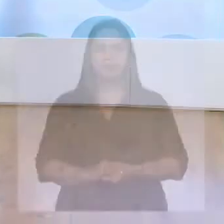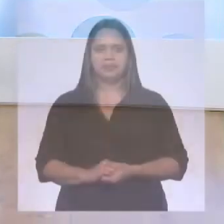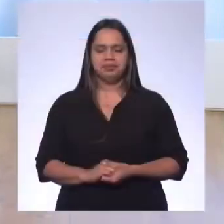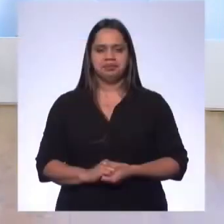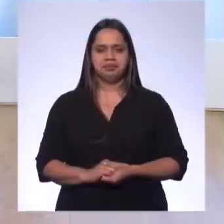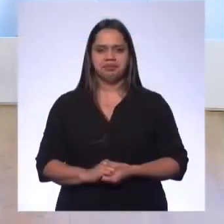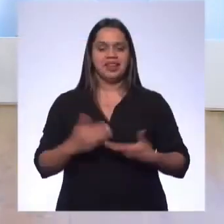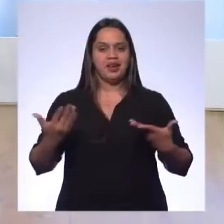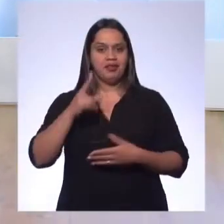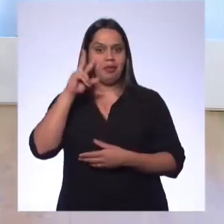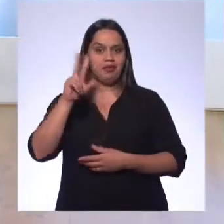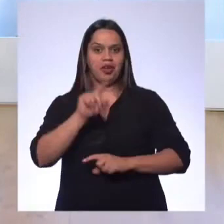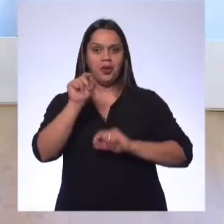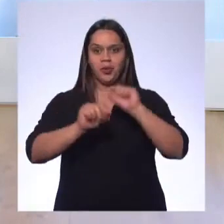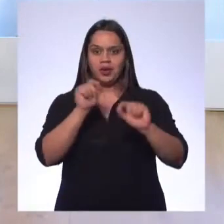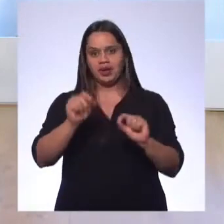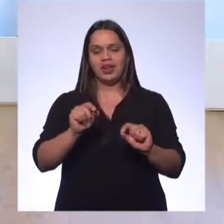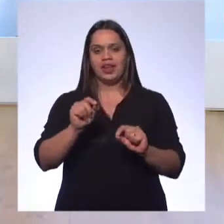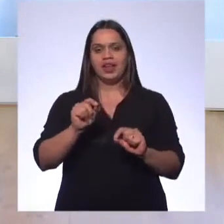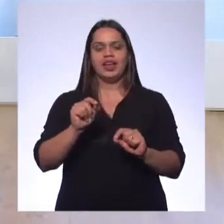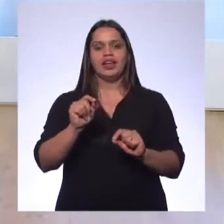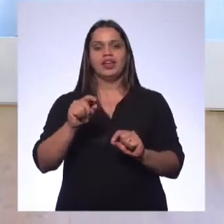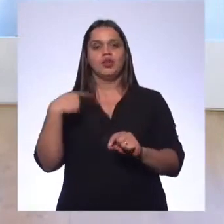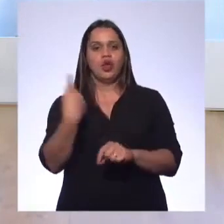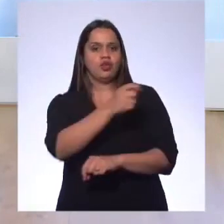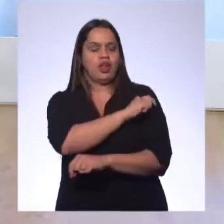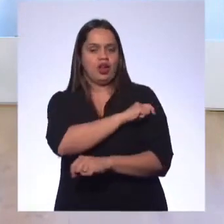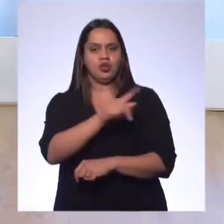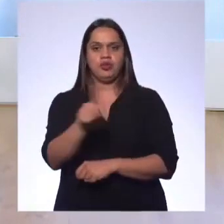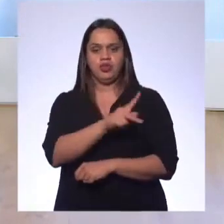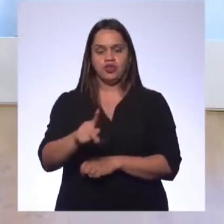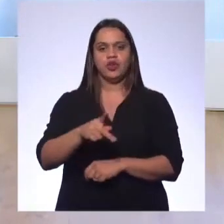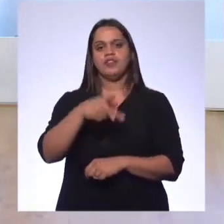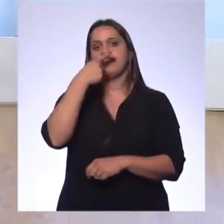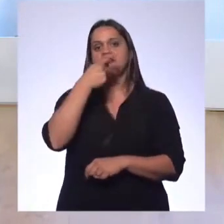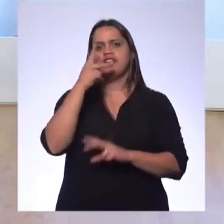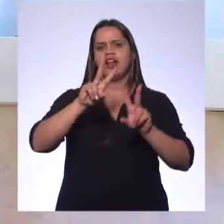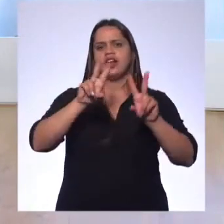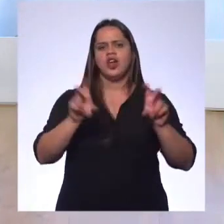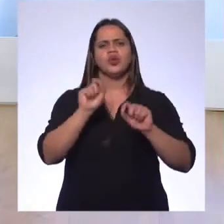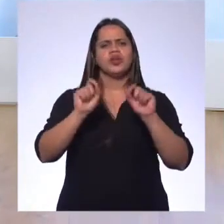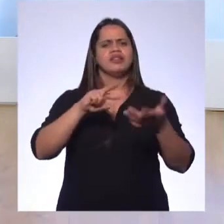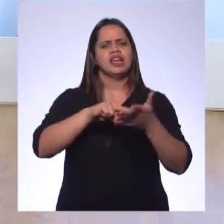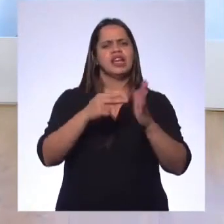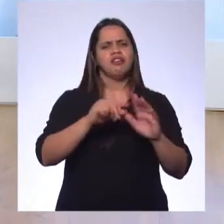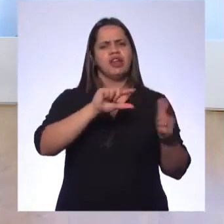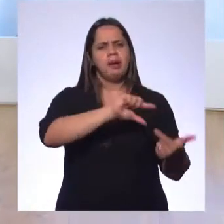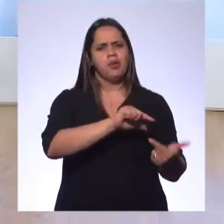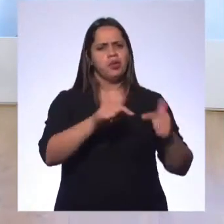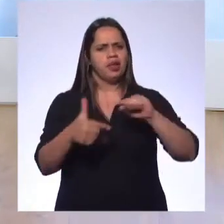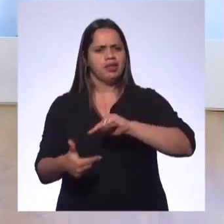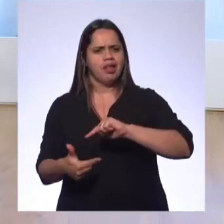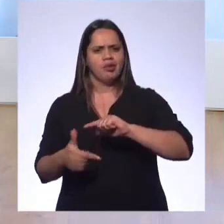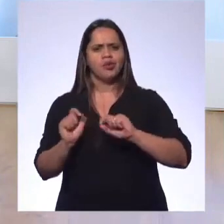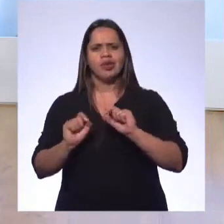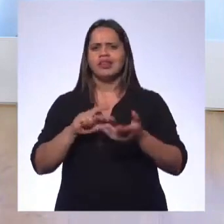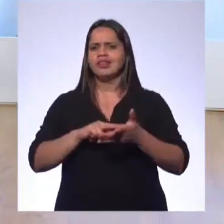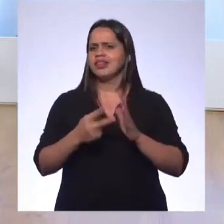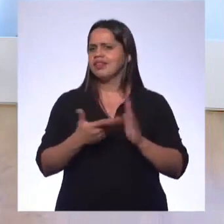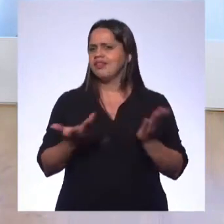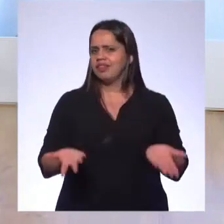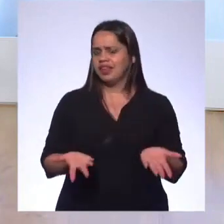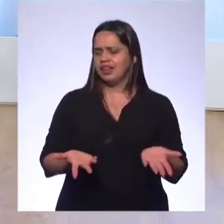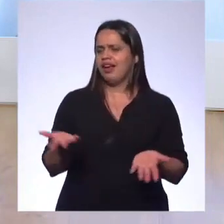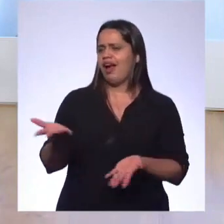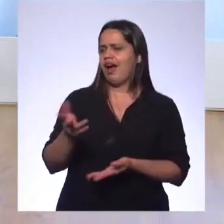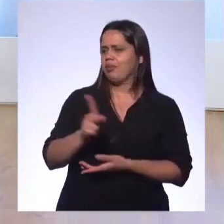E aí vamos ver o que os nossos alunos e professores vão falar sobre o que é modernidade, na verdade, hein, professora Jenny? O que será que